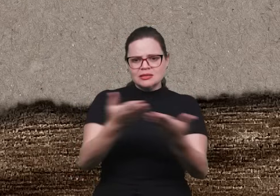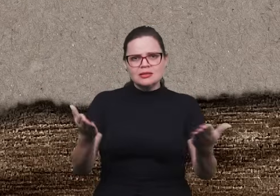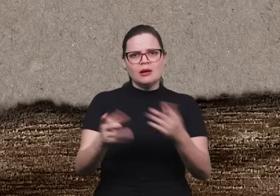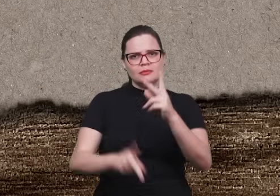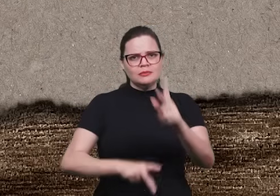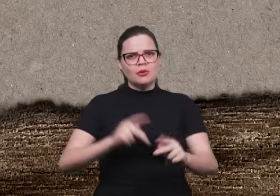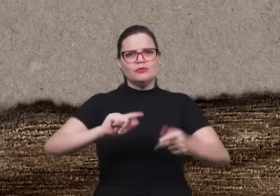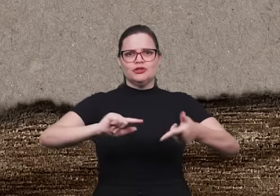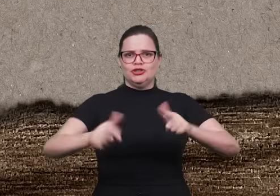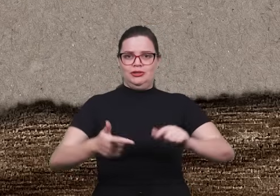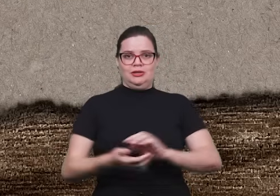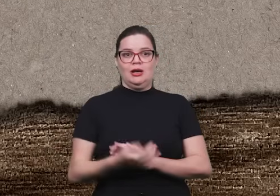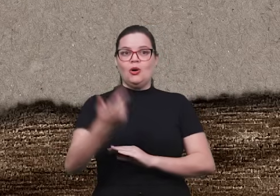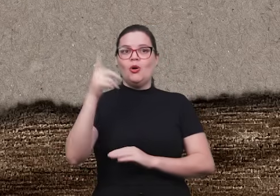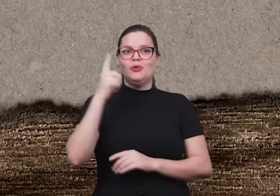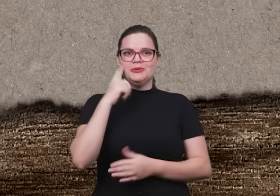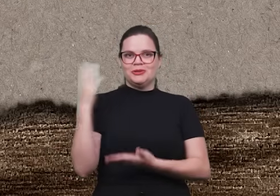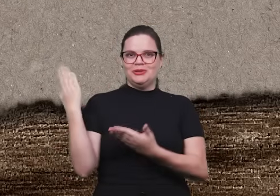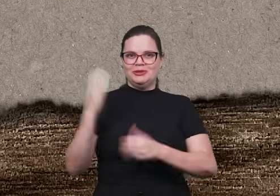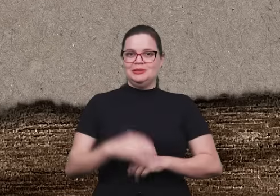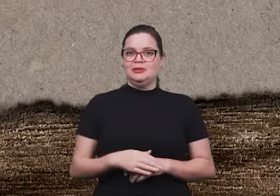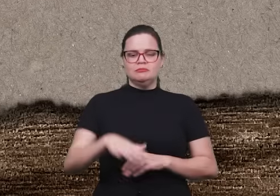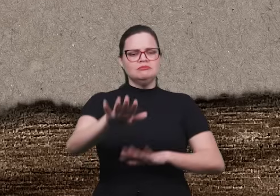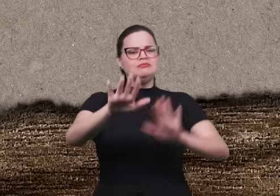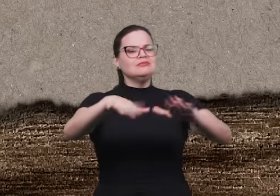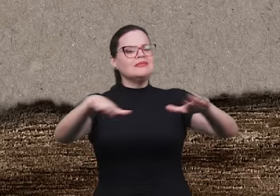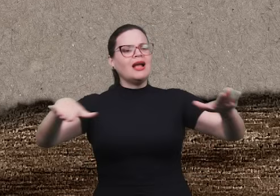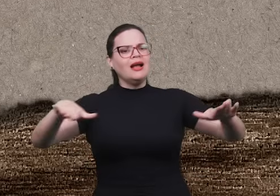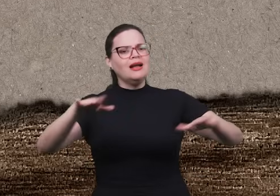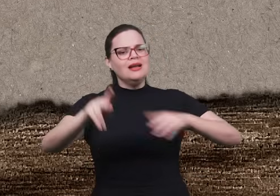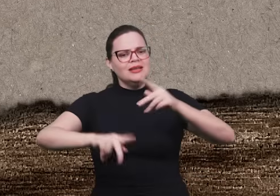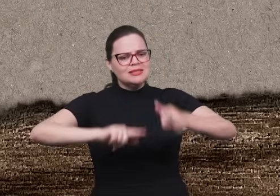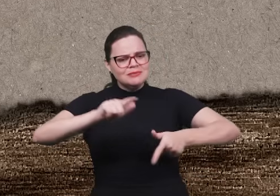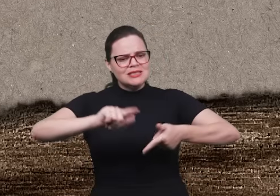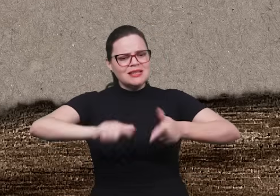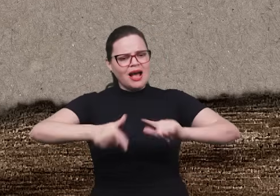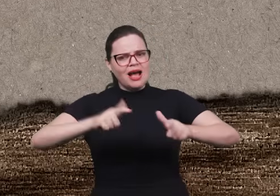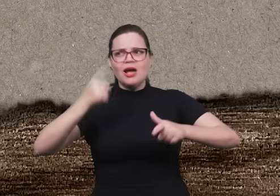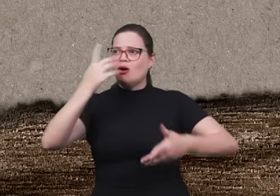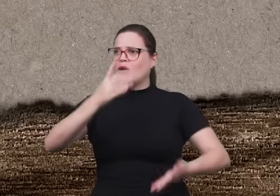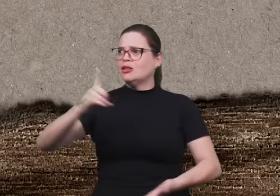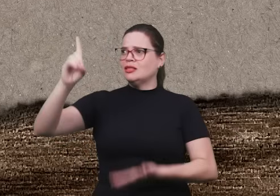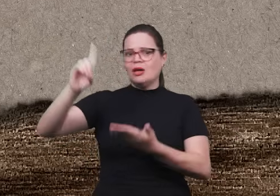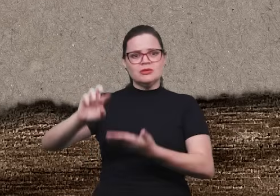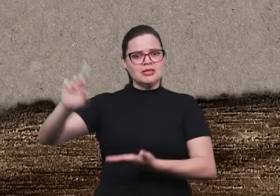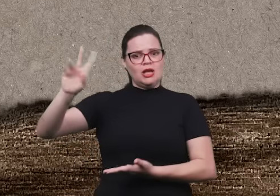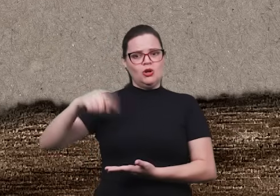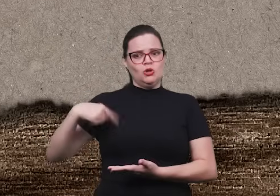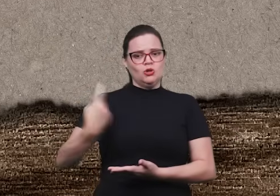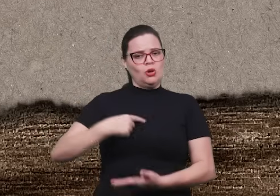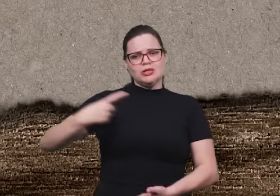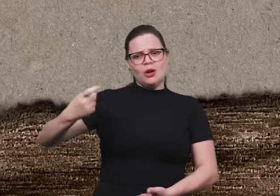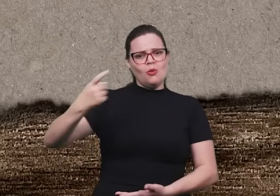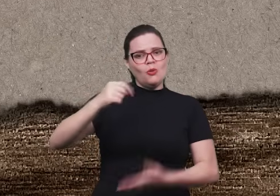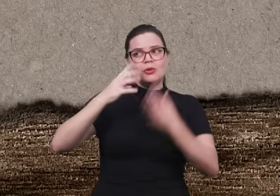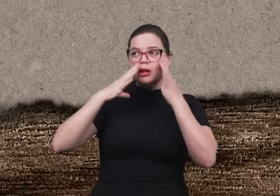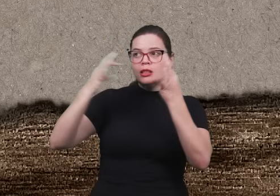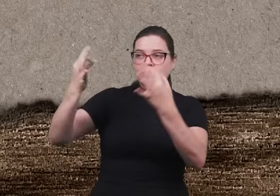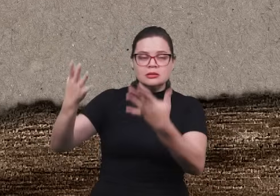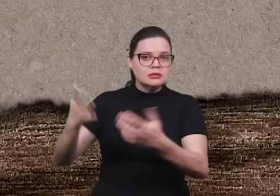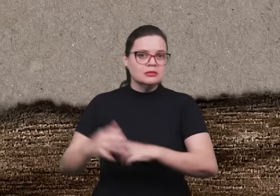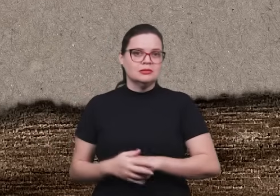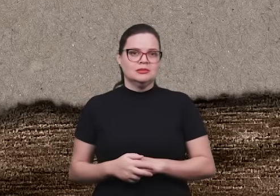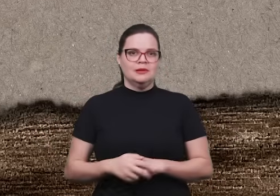ó Israel. Mais uma, ouve, Israel, o Senhor nosso Deus é o único Senhor. Depois, mais